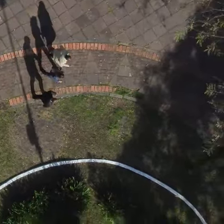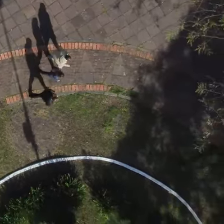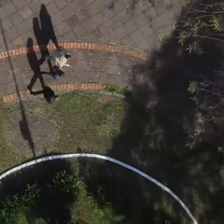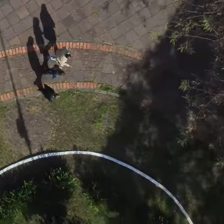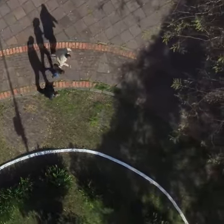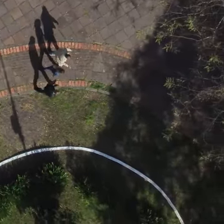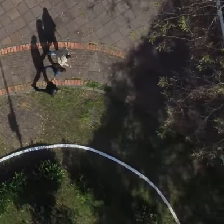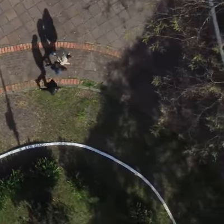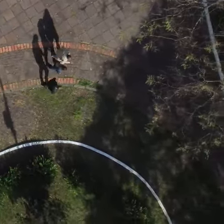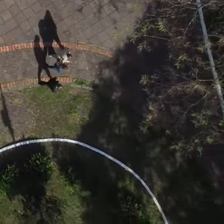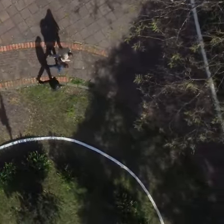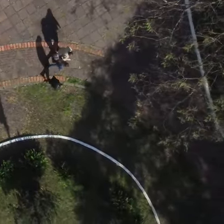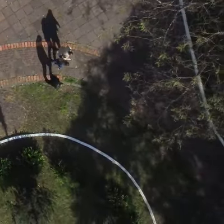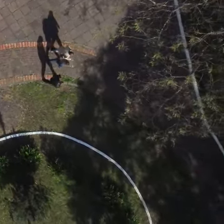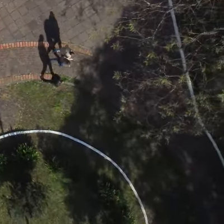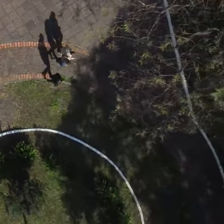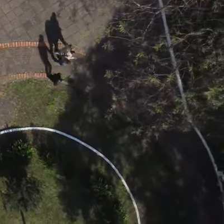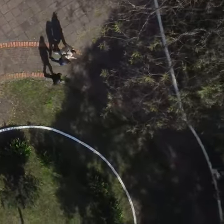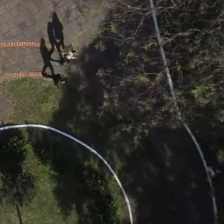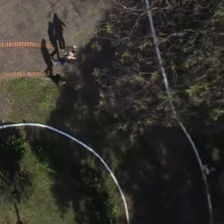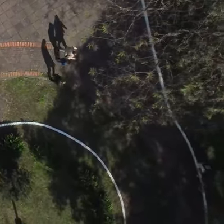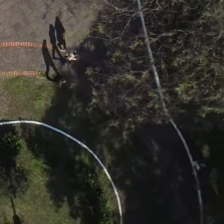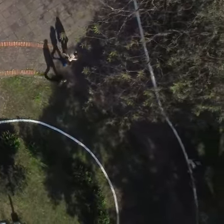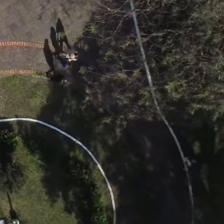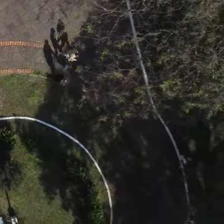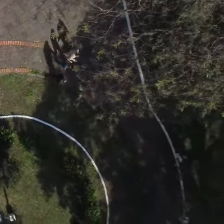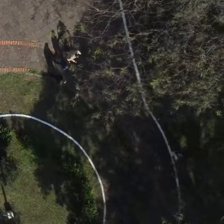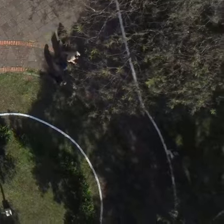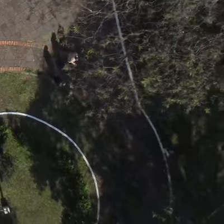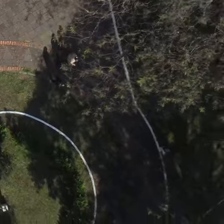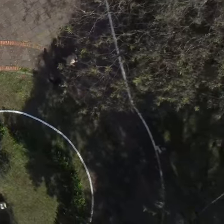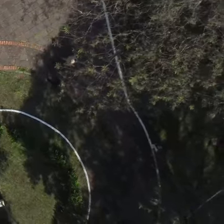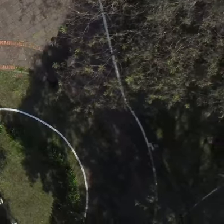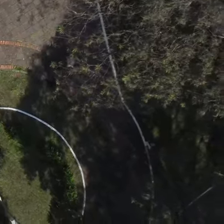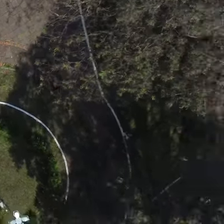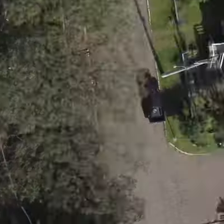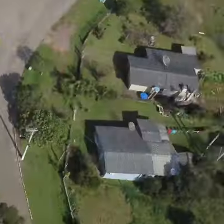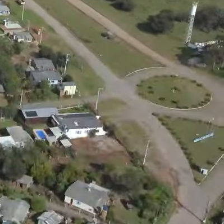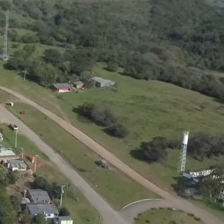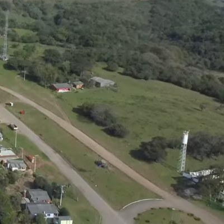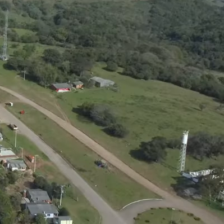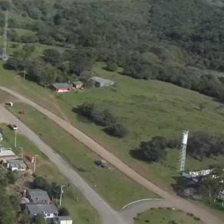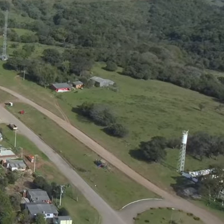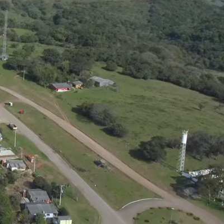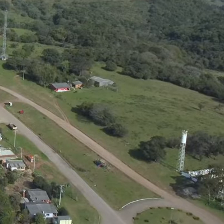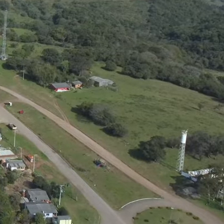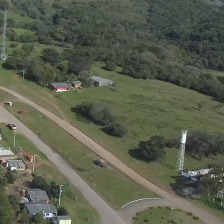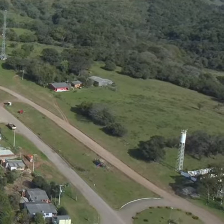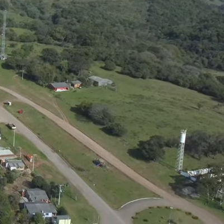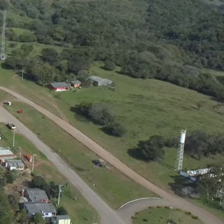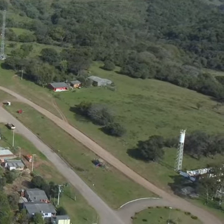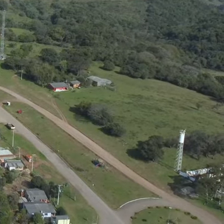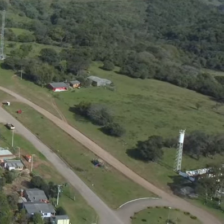da igreja um canteiros árvores e calçamento de lajotas a carreira vai subindo e mostra a paisagem Ampla com a cidade no